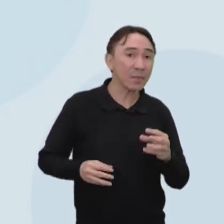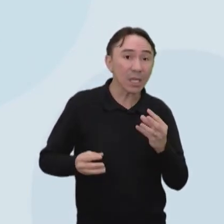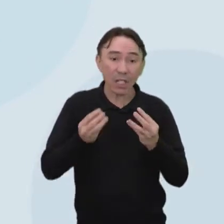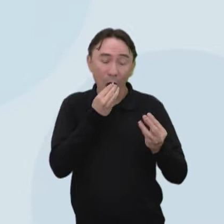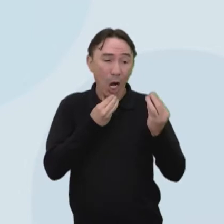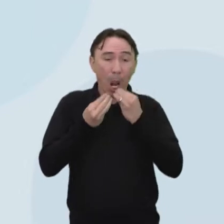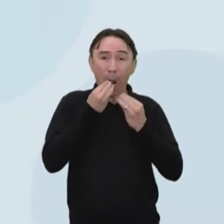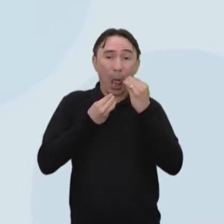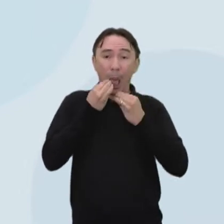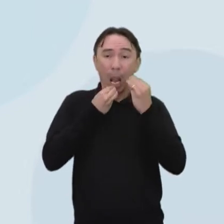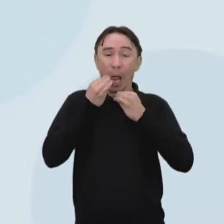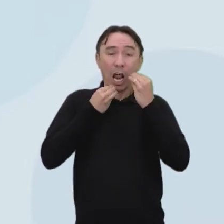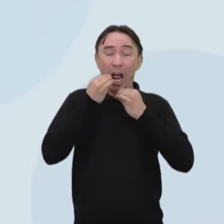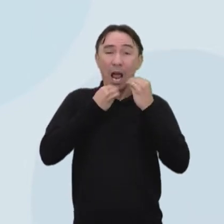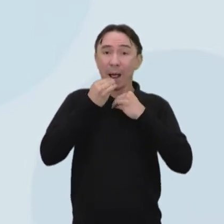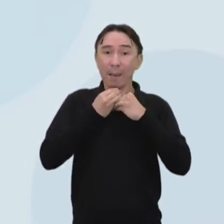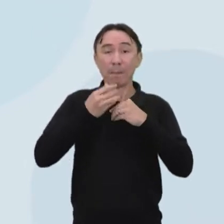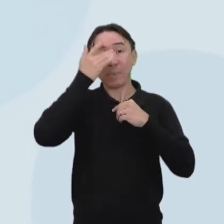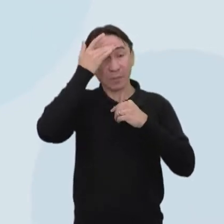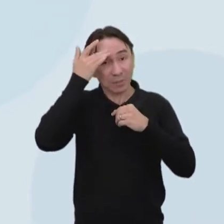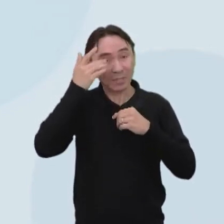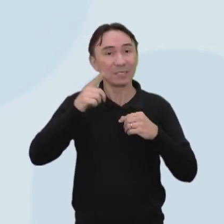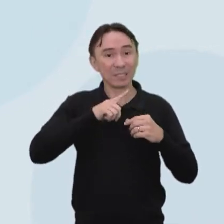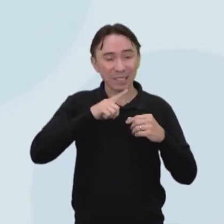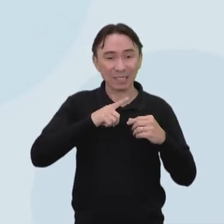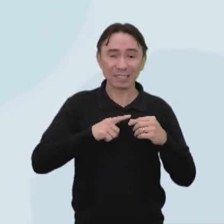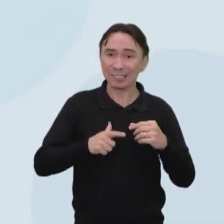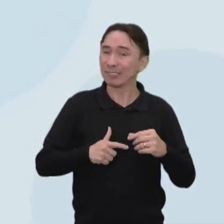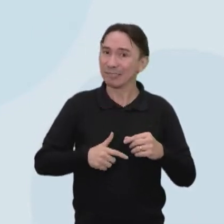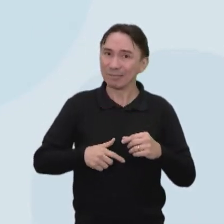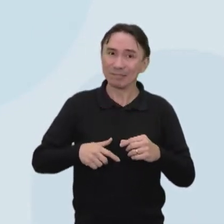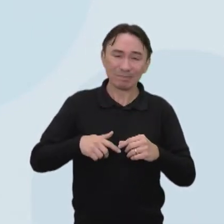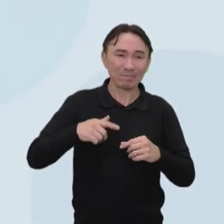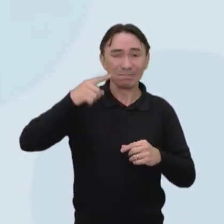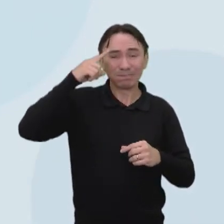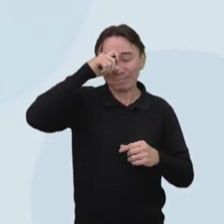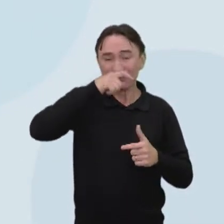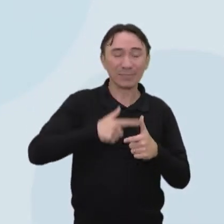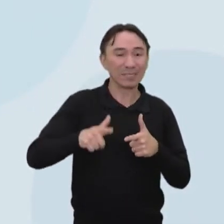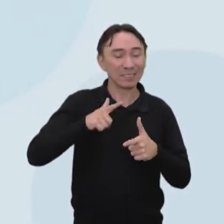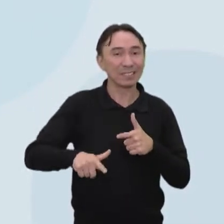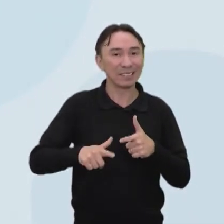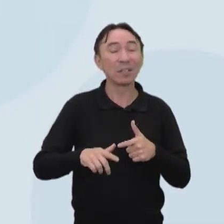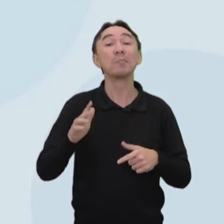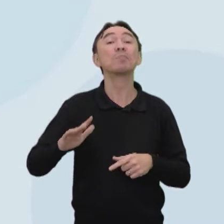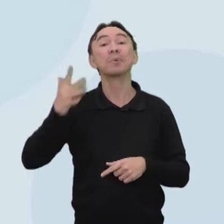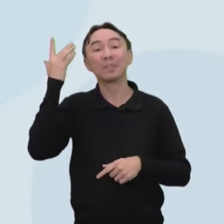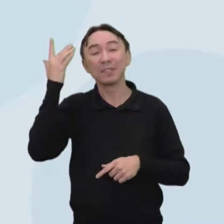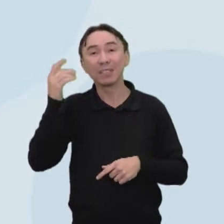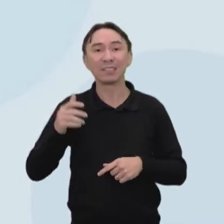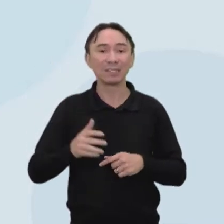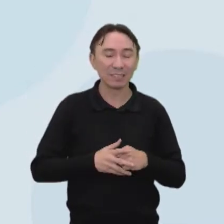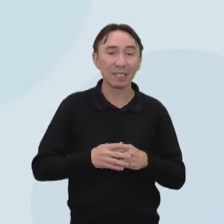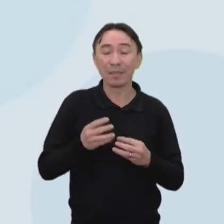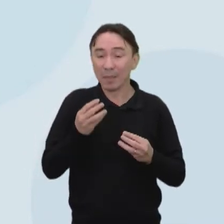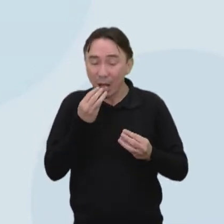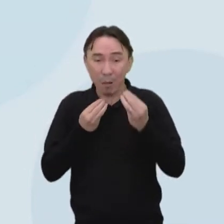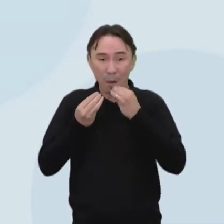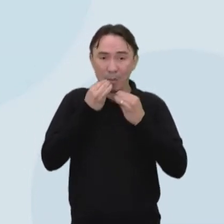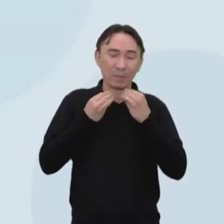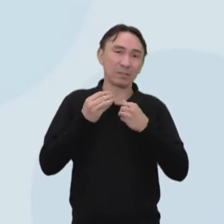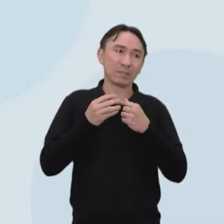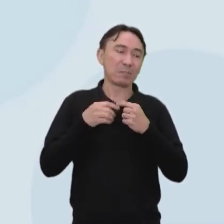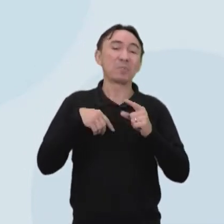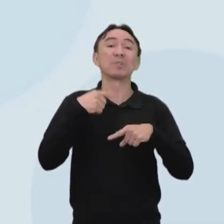rápida, a pessoa que sofre de bulimia, ela entra num processo de compensação. Então, ela começa a induzir o